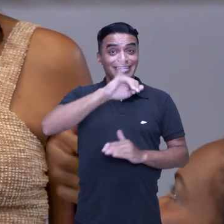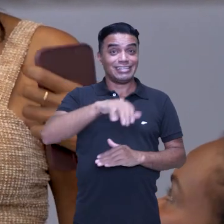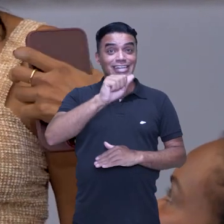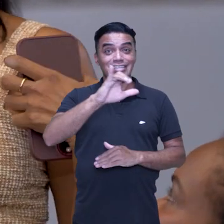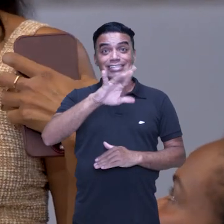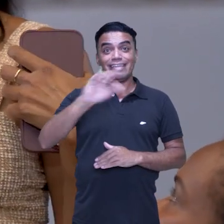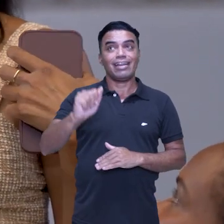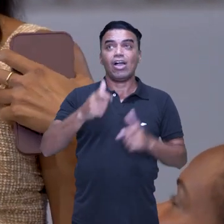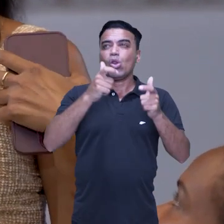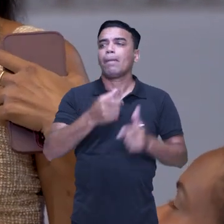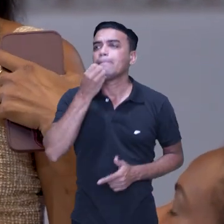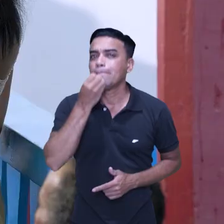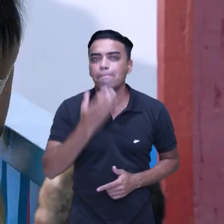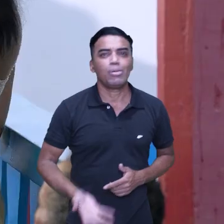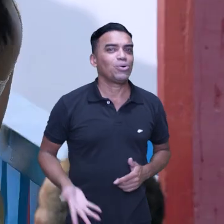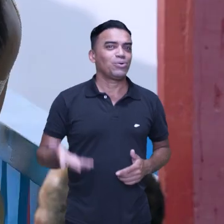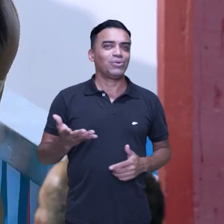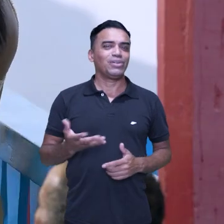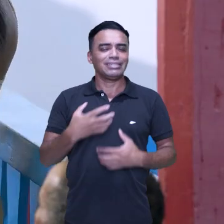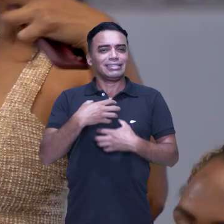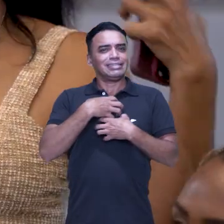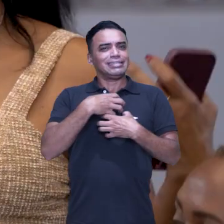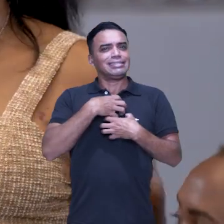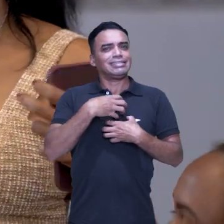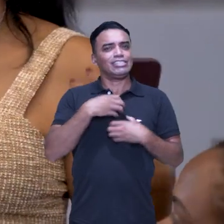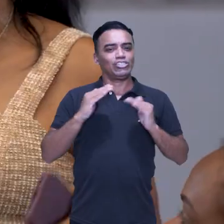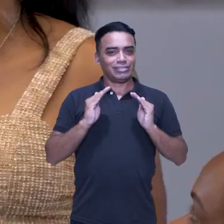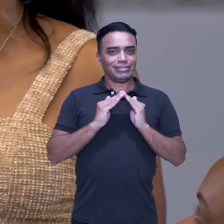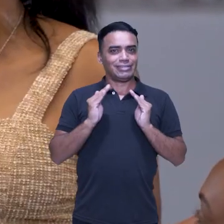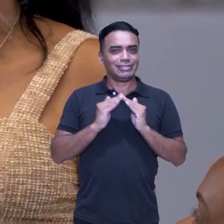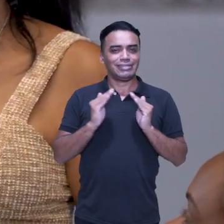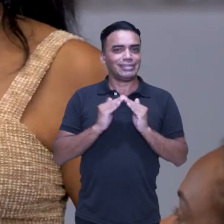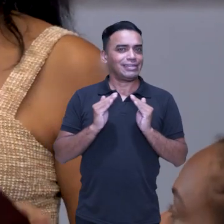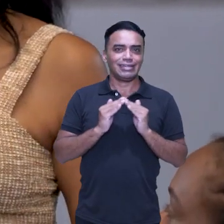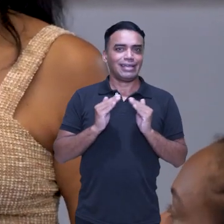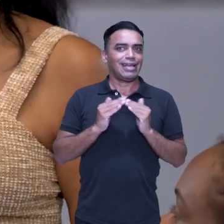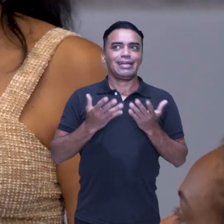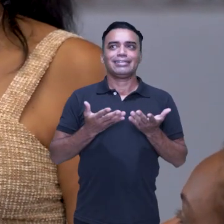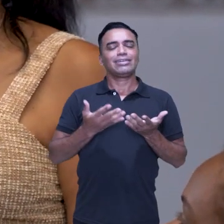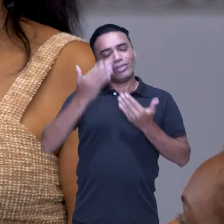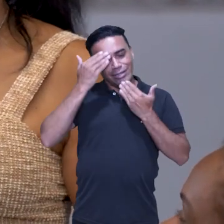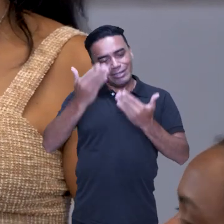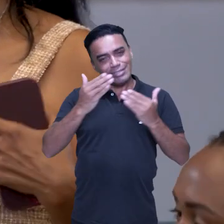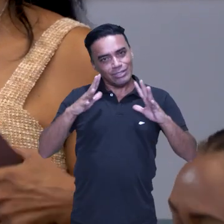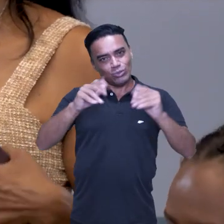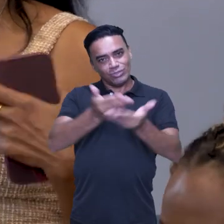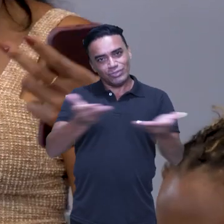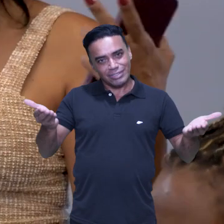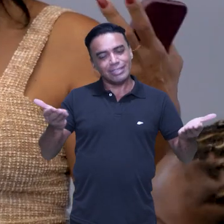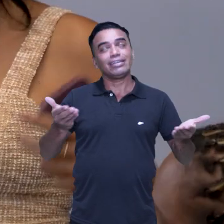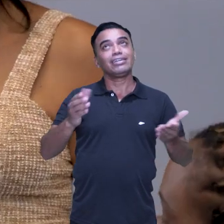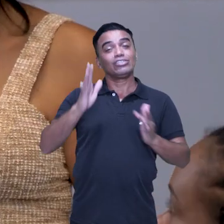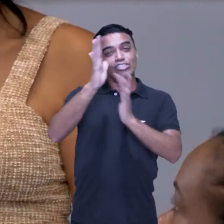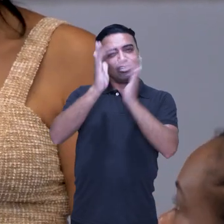muito bom, né? A gente se sentia em casa, né? Como eu estava em casa. Então, eu gostaria de agradecer a vocês, né? Pedir a nossa Jesus Cristo